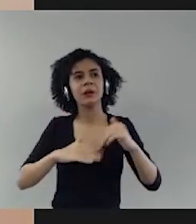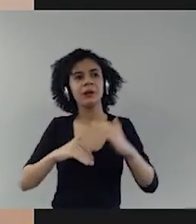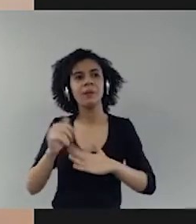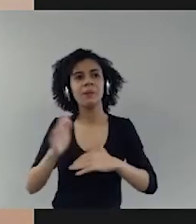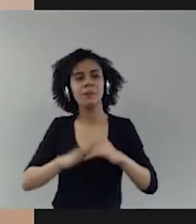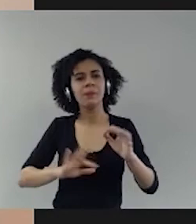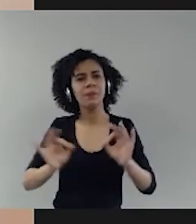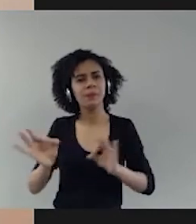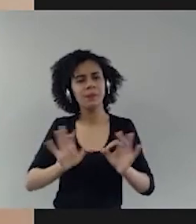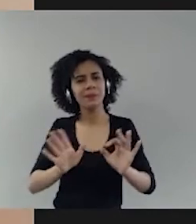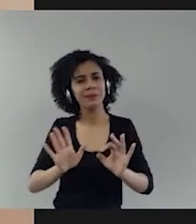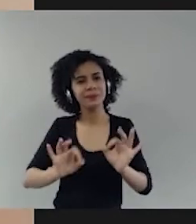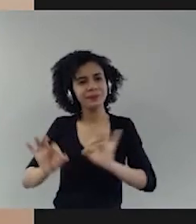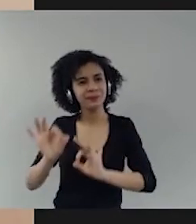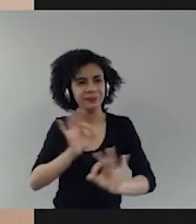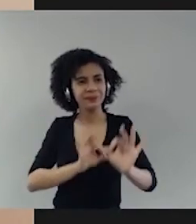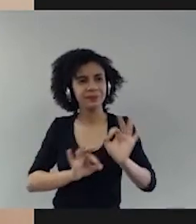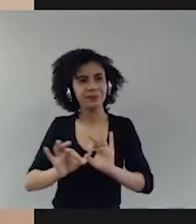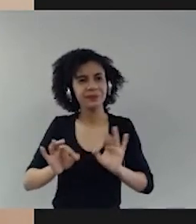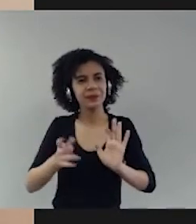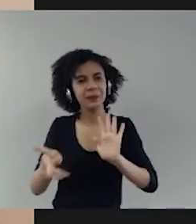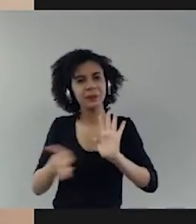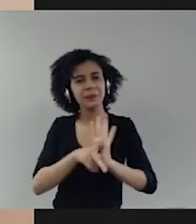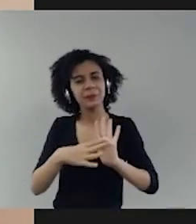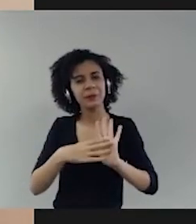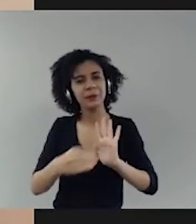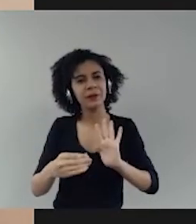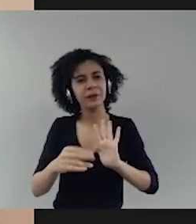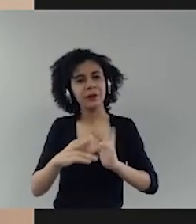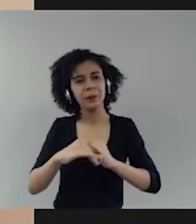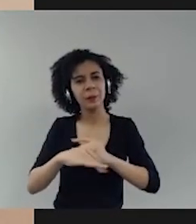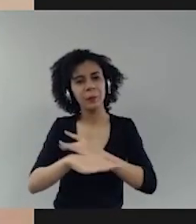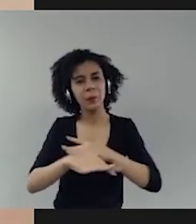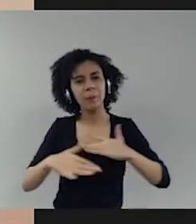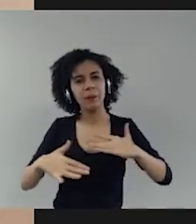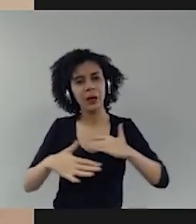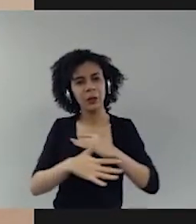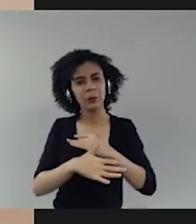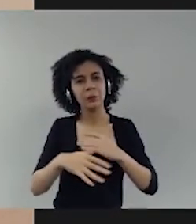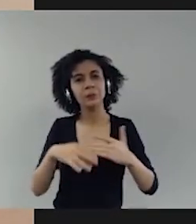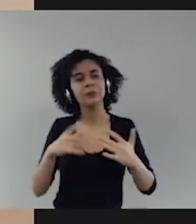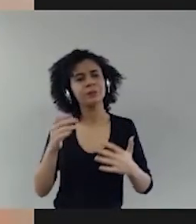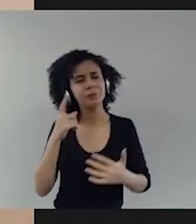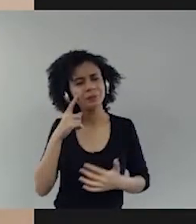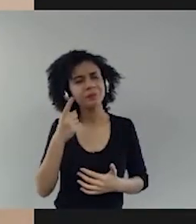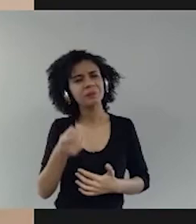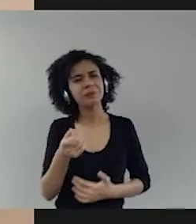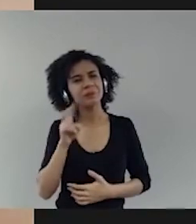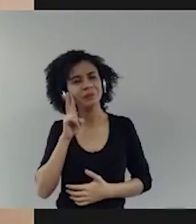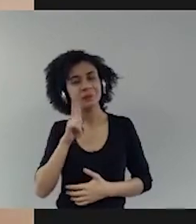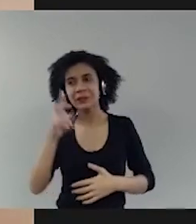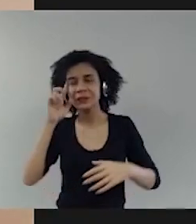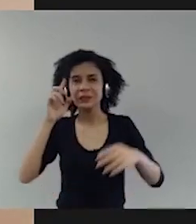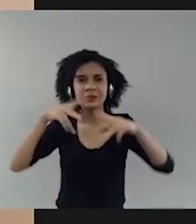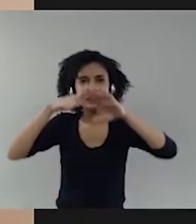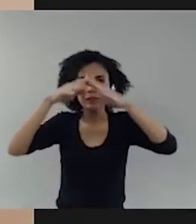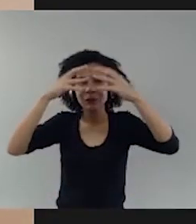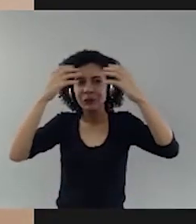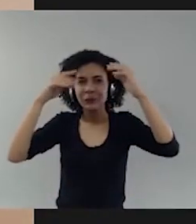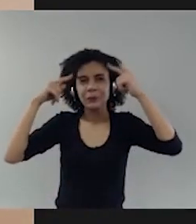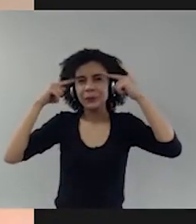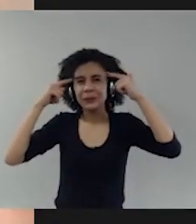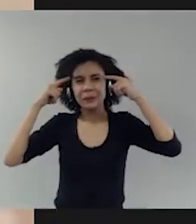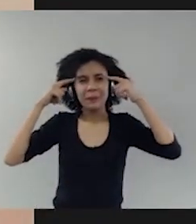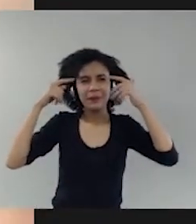você já fez uma proposta de modelo urbano, entendeu? Gostei de ver a cabeça aí a mil, já